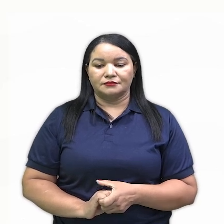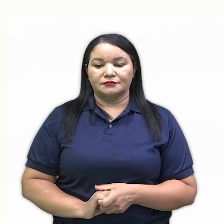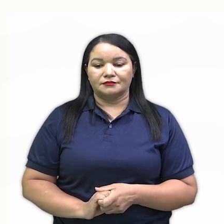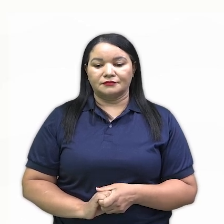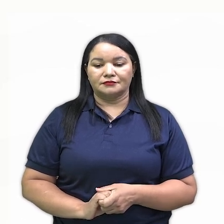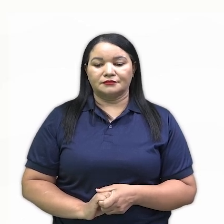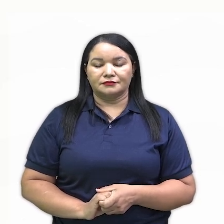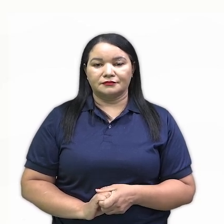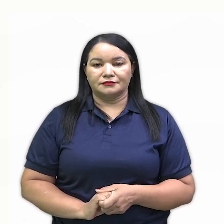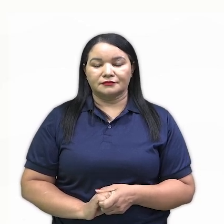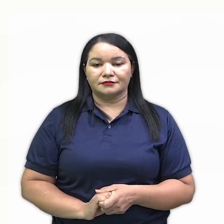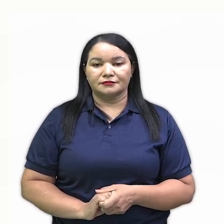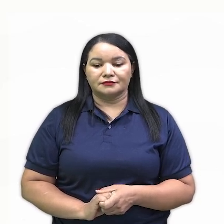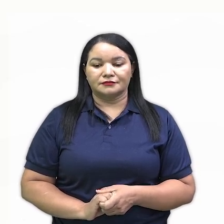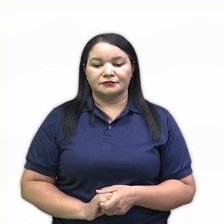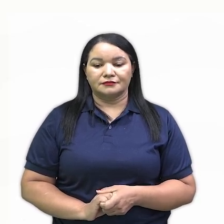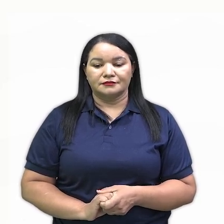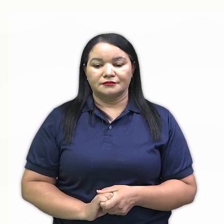was